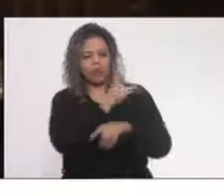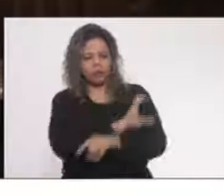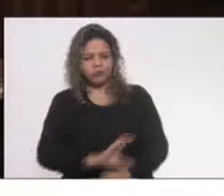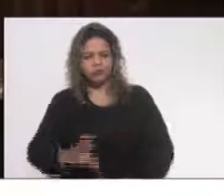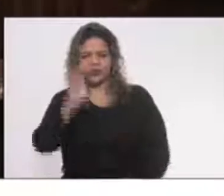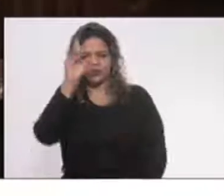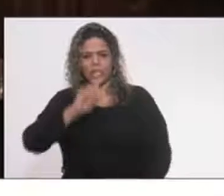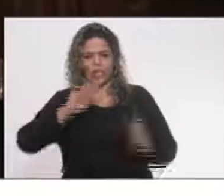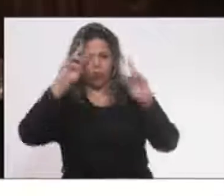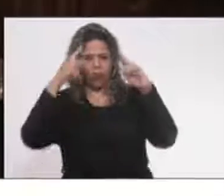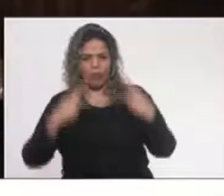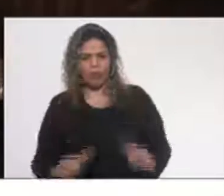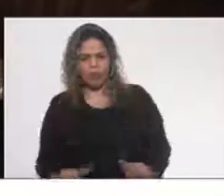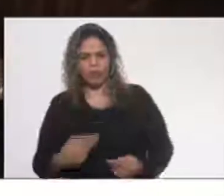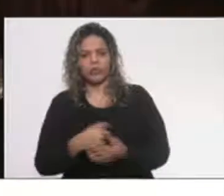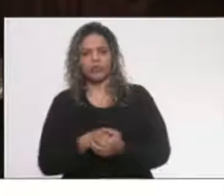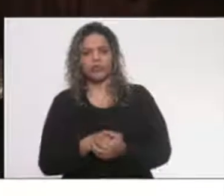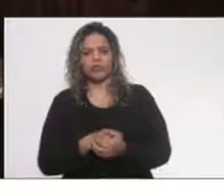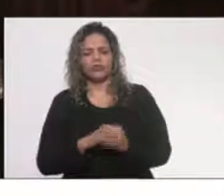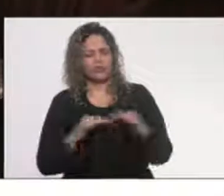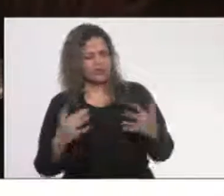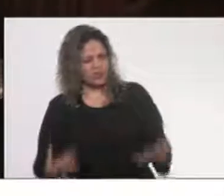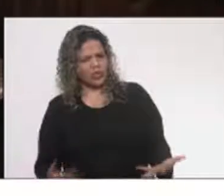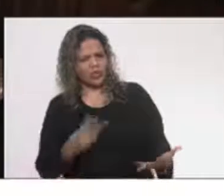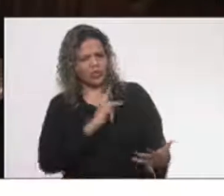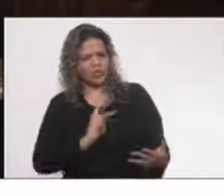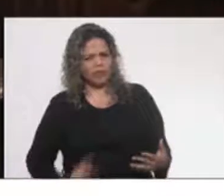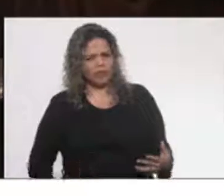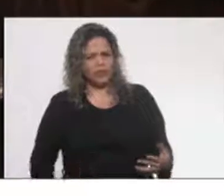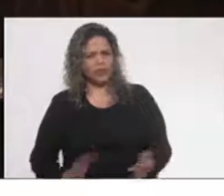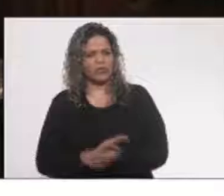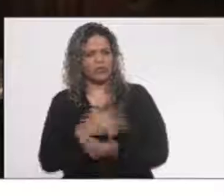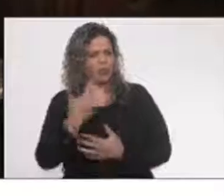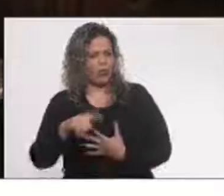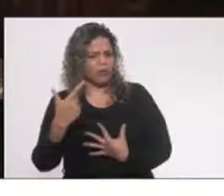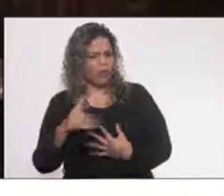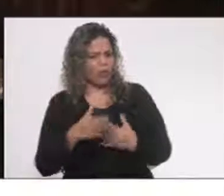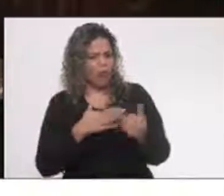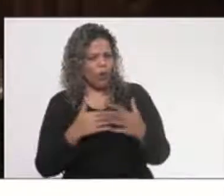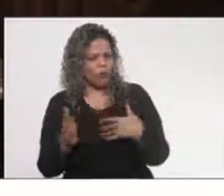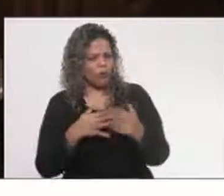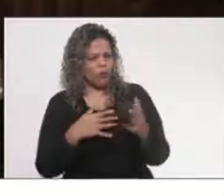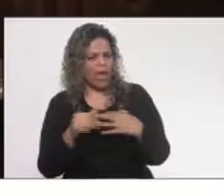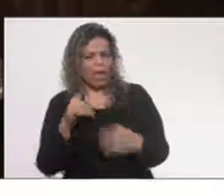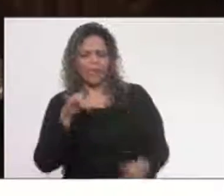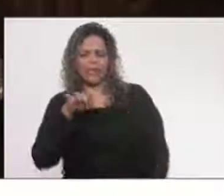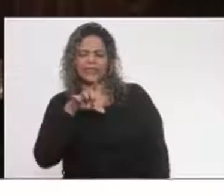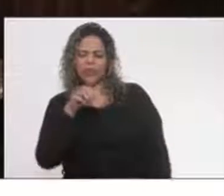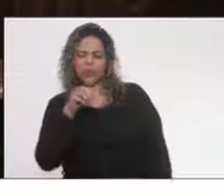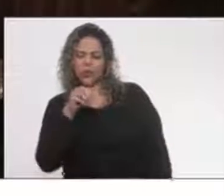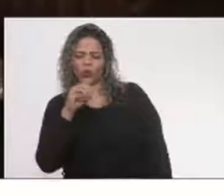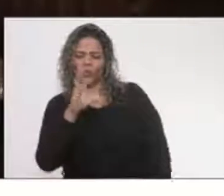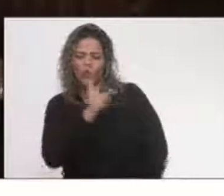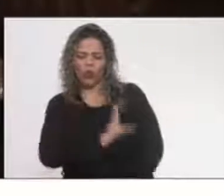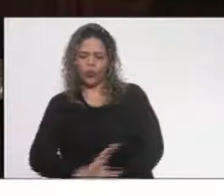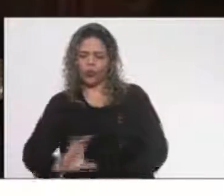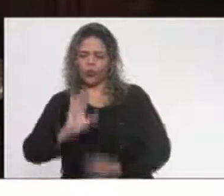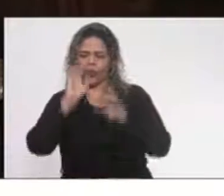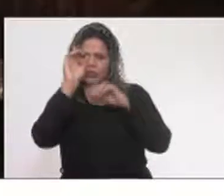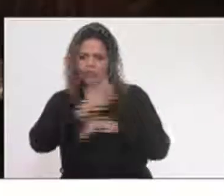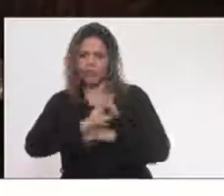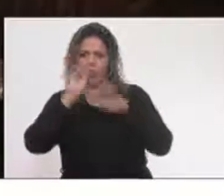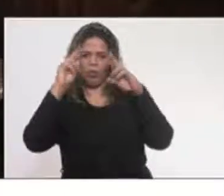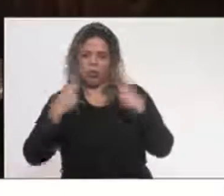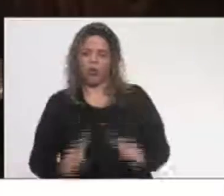pseudocultura dos direitos humanos. Ora, senhor presidente, não há qualquer pseudocultura dos direitos